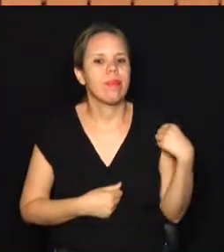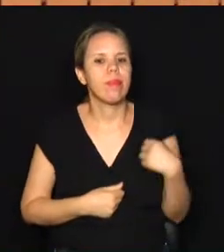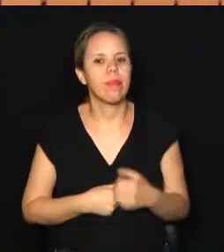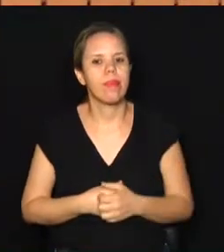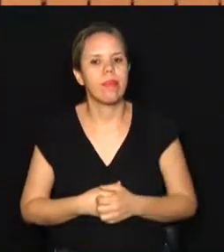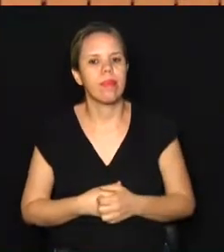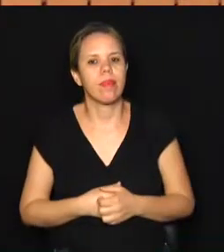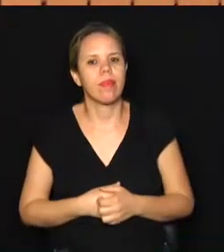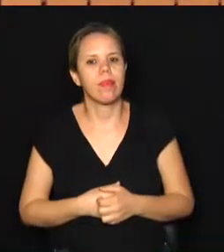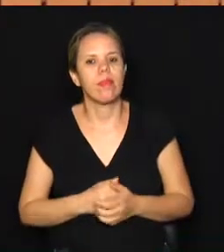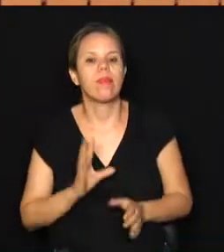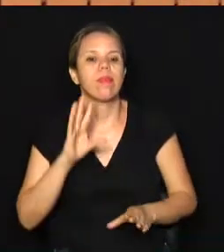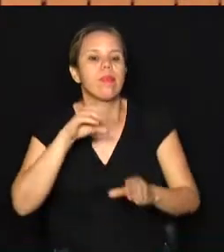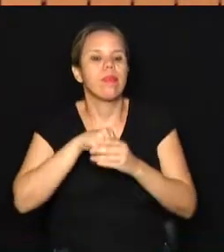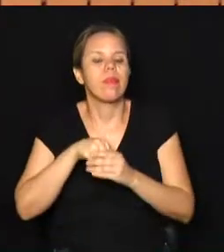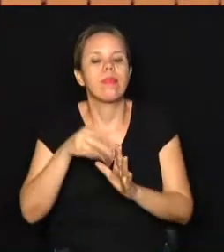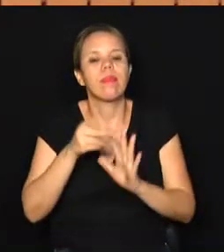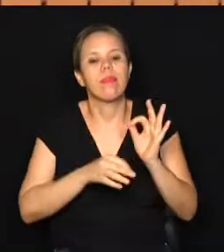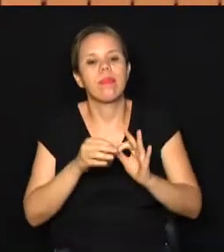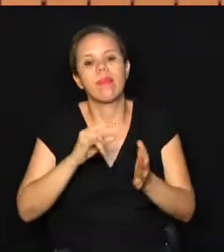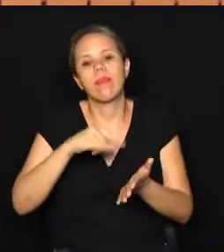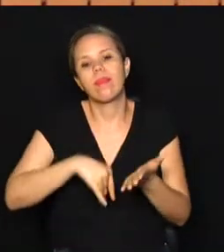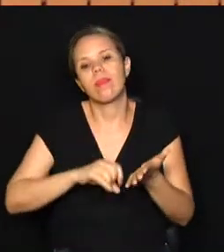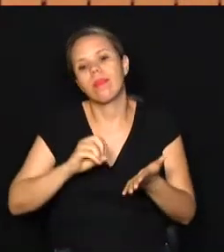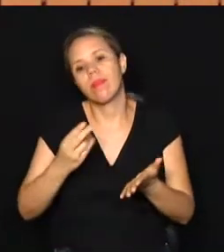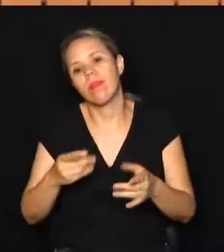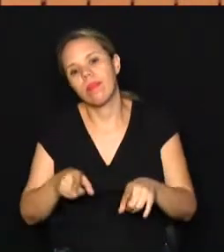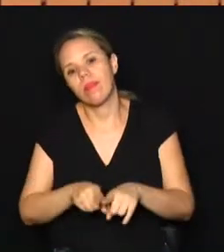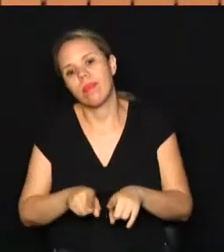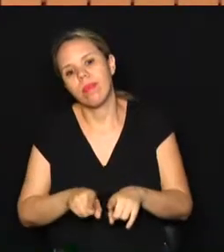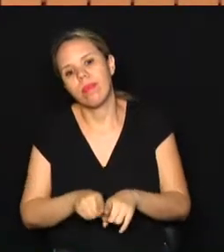incoerências do projeto, com relação às